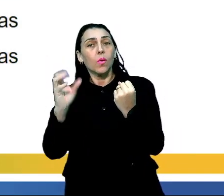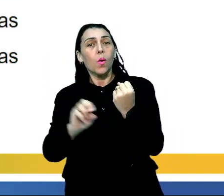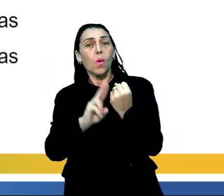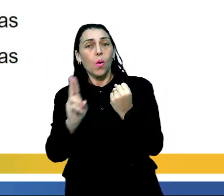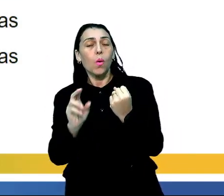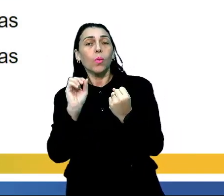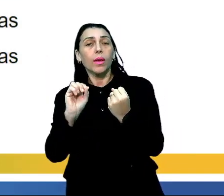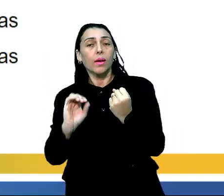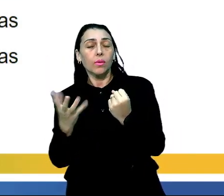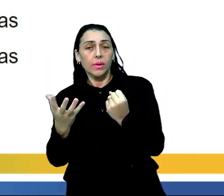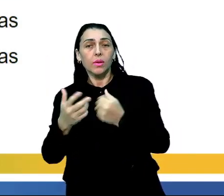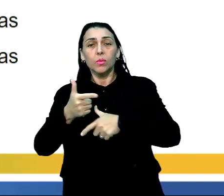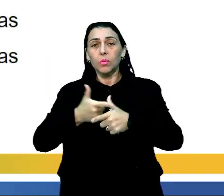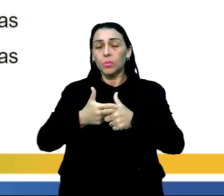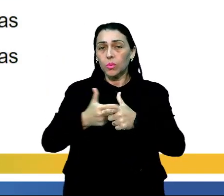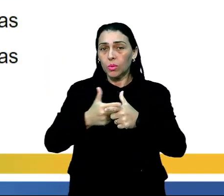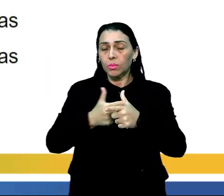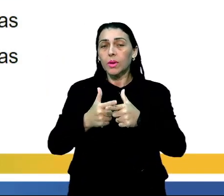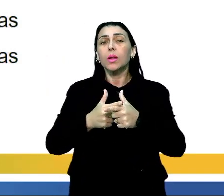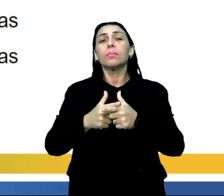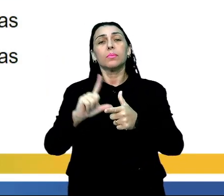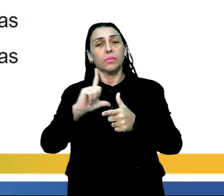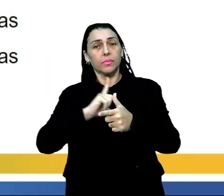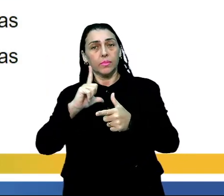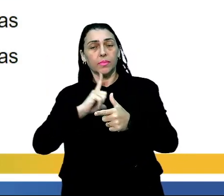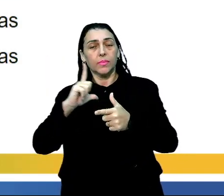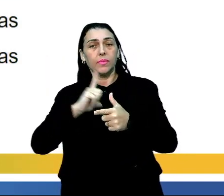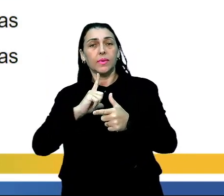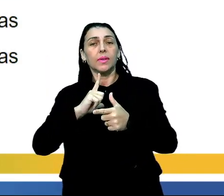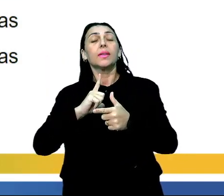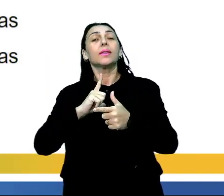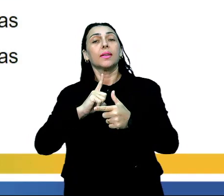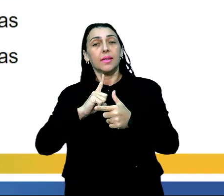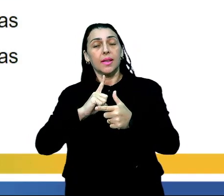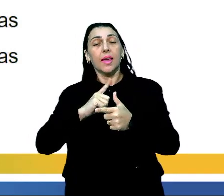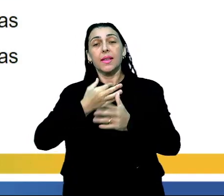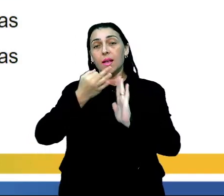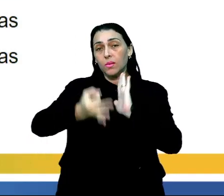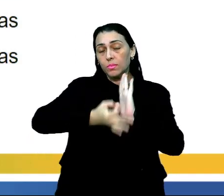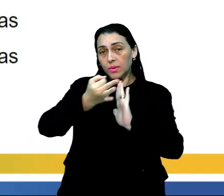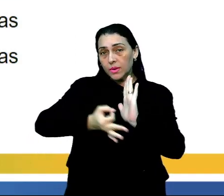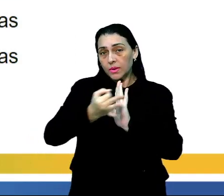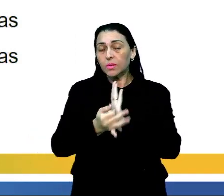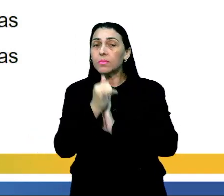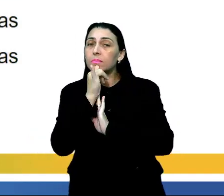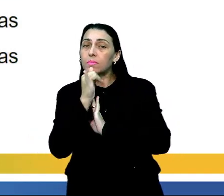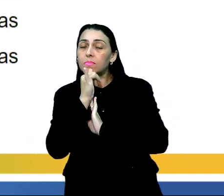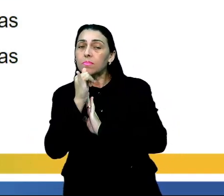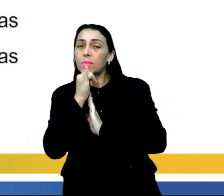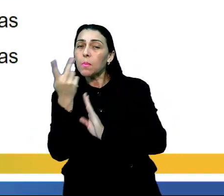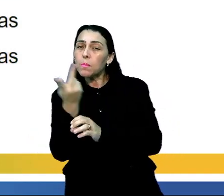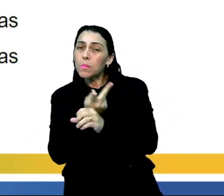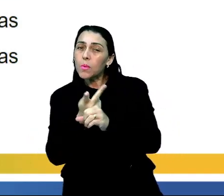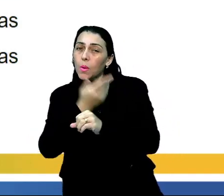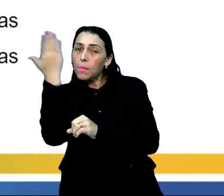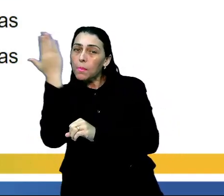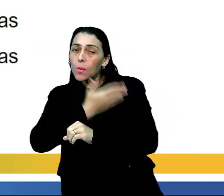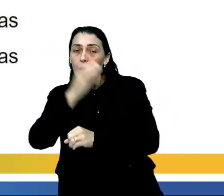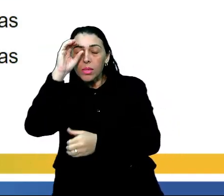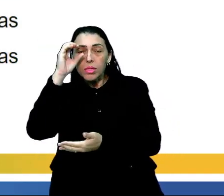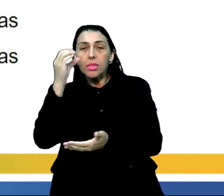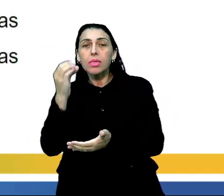a decorrência do problema elencado. Esse tipo de recurso de argumentativo, por exemplo, ele busca comprovar a